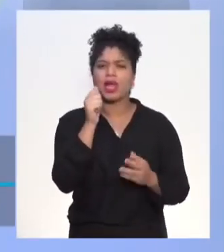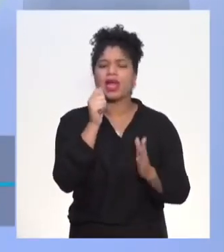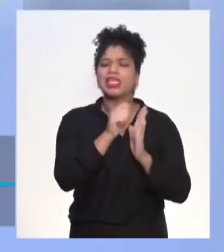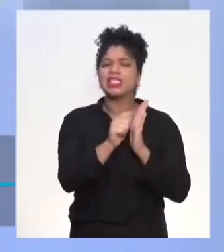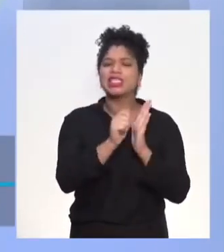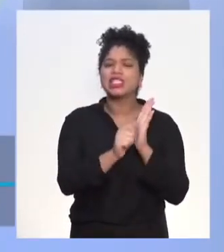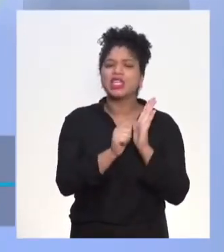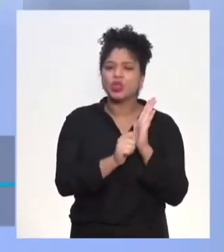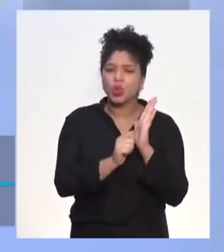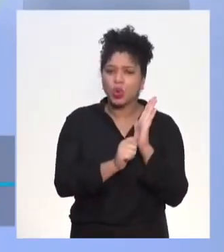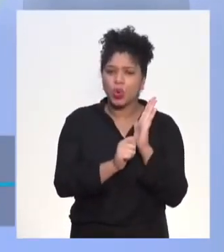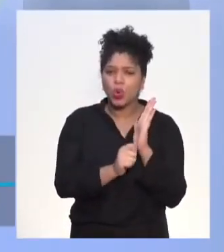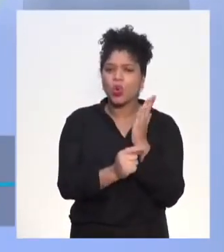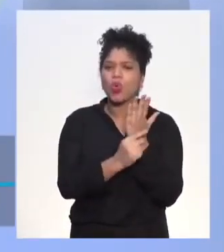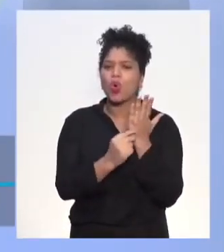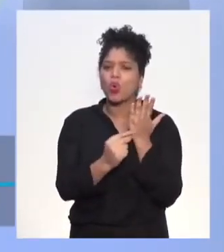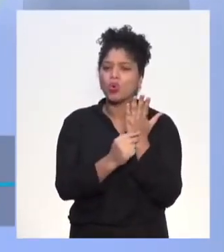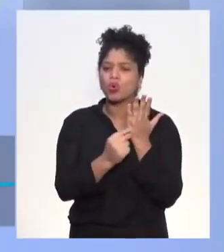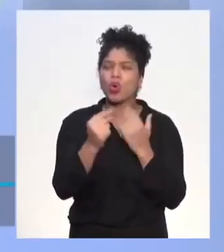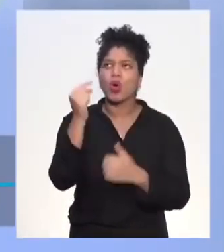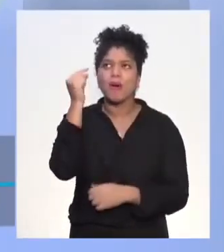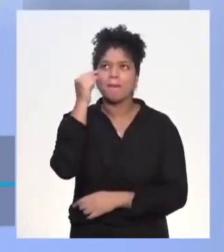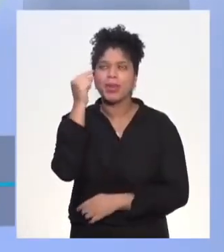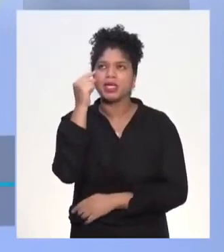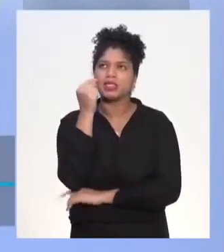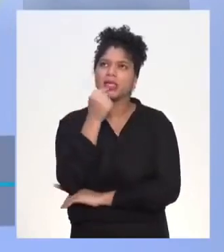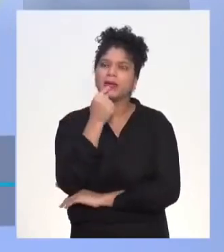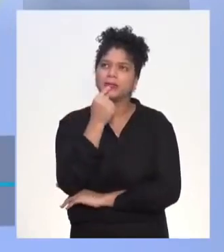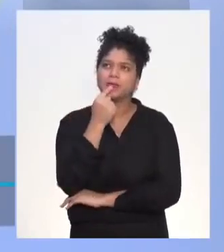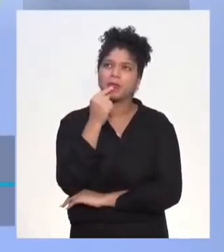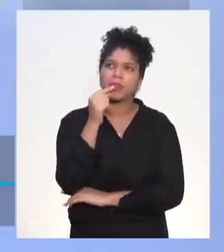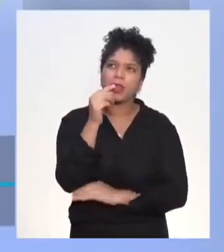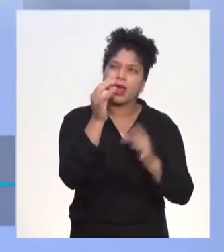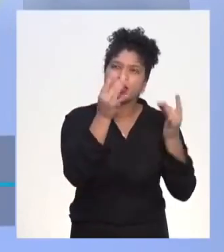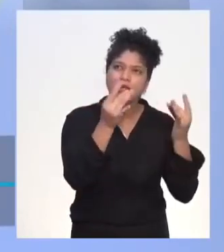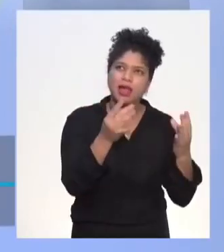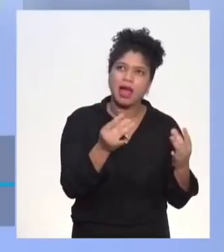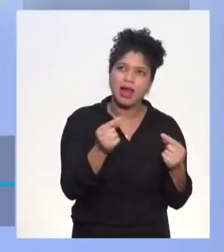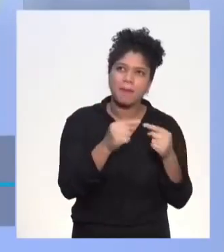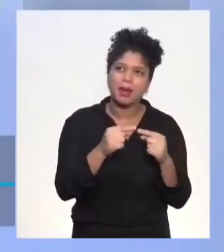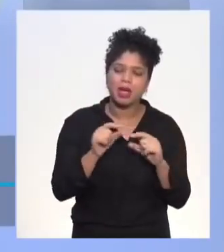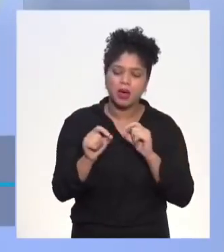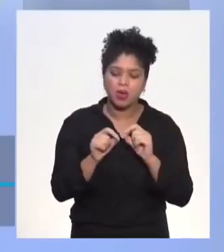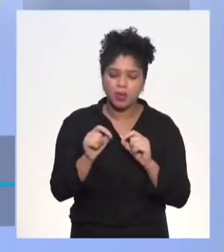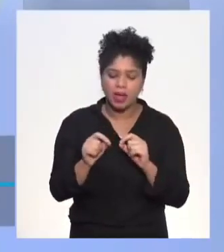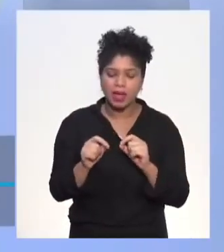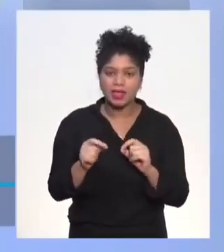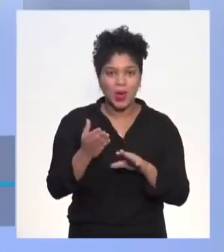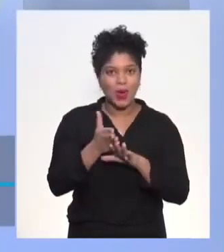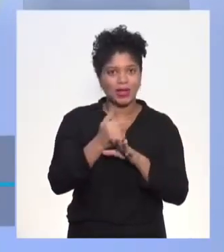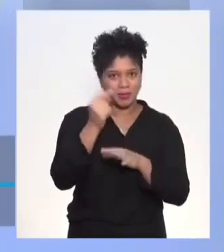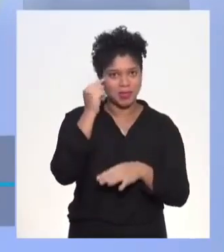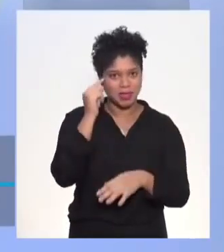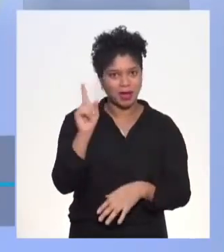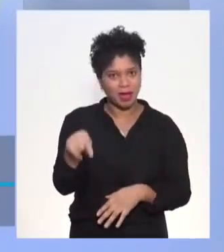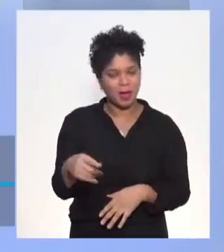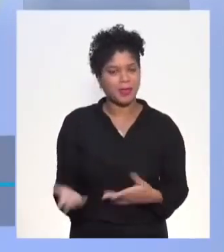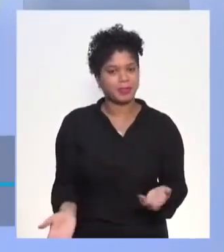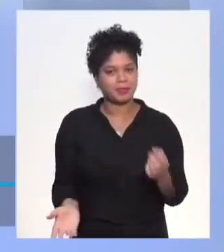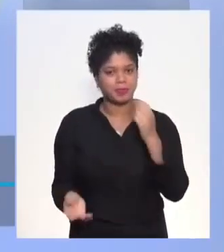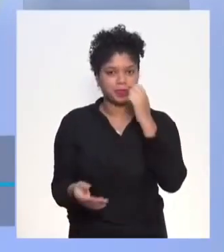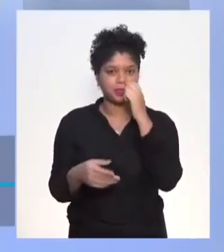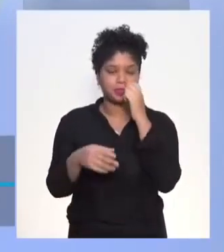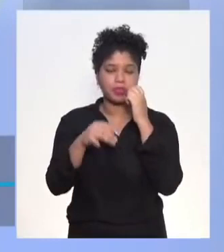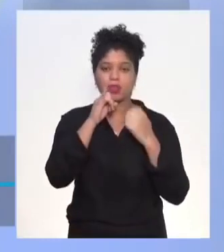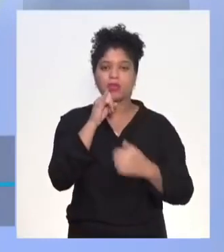pensa em todos os elementos para poder criar o efeito que ele quer passar para você. Então, tudo é pensado. Então, é isso. Por